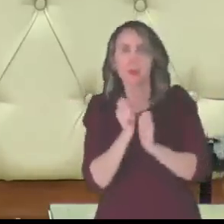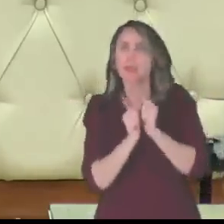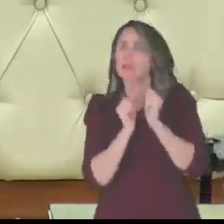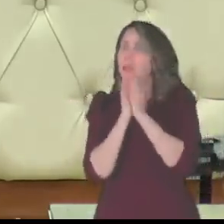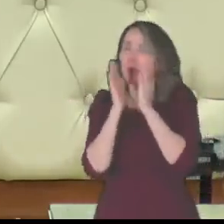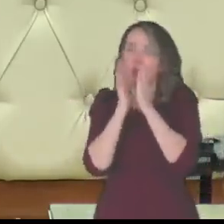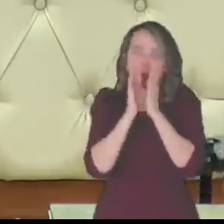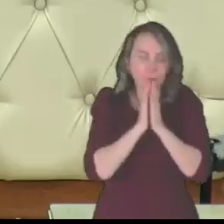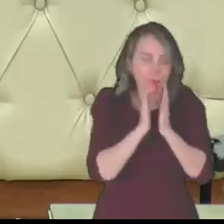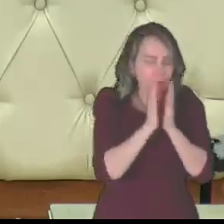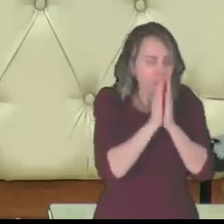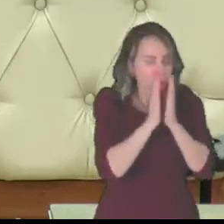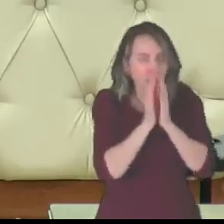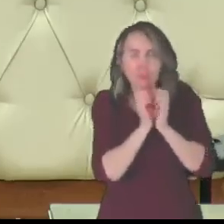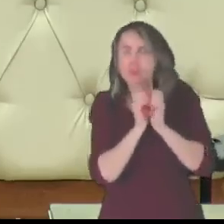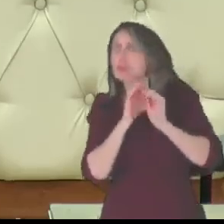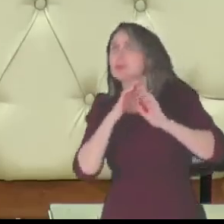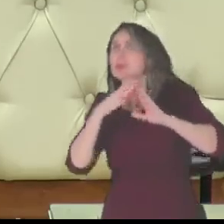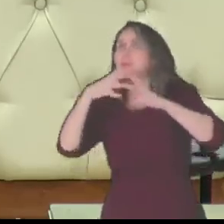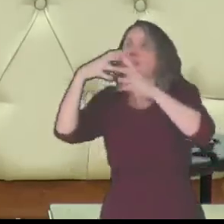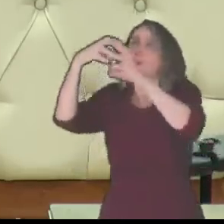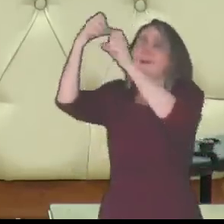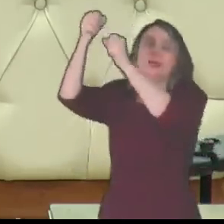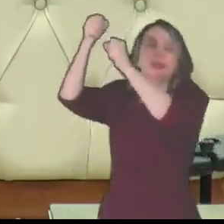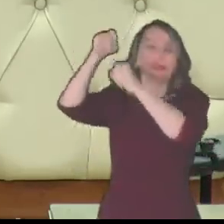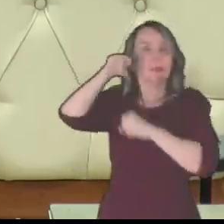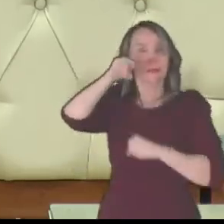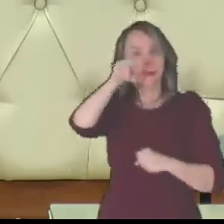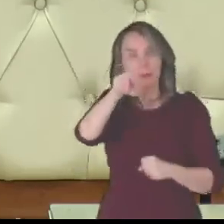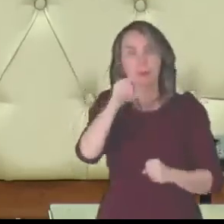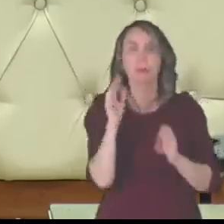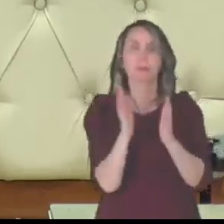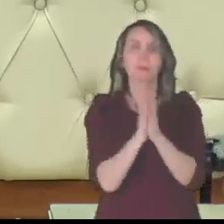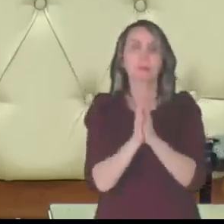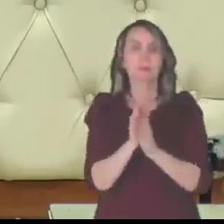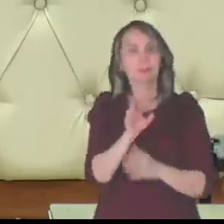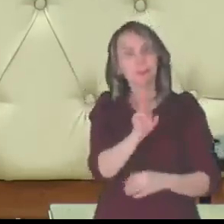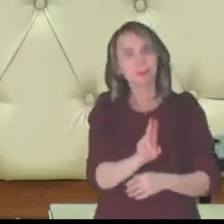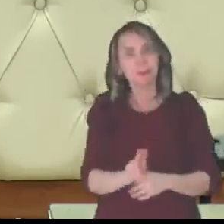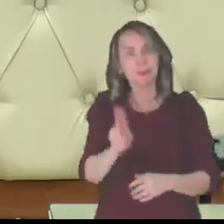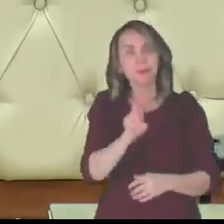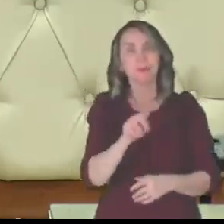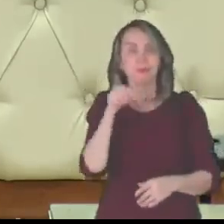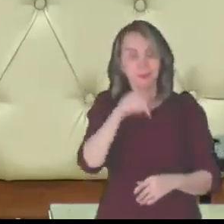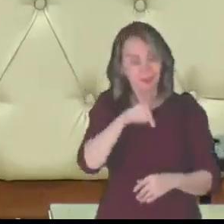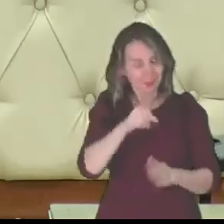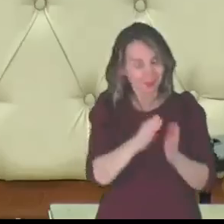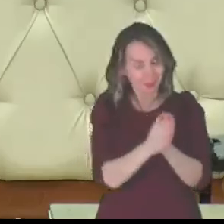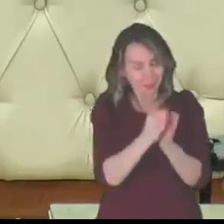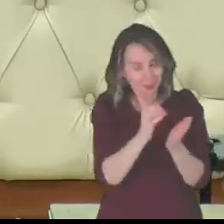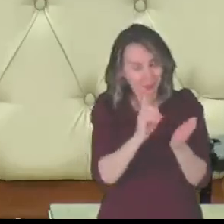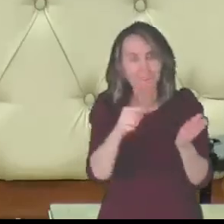e o incenso vai subindo até as narinas de Deus porque você está orando com a própria palavra